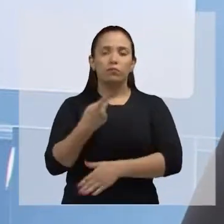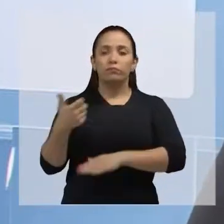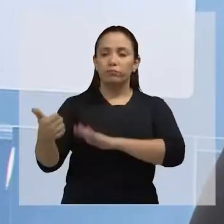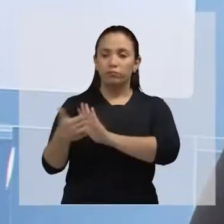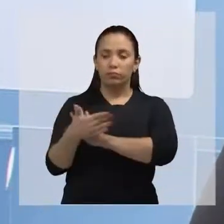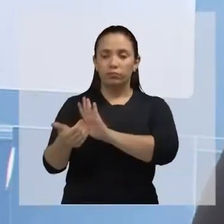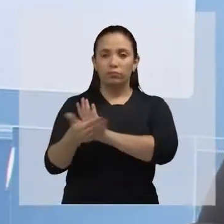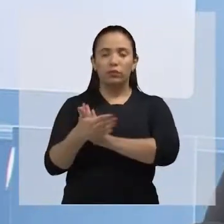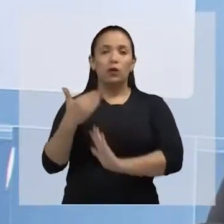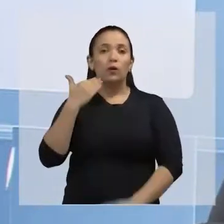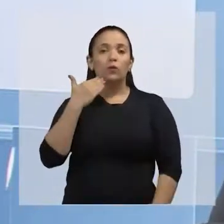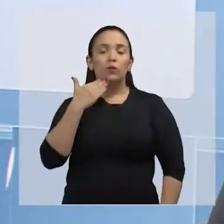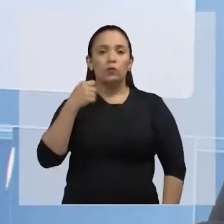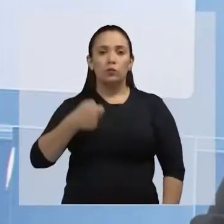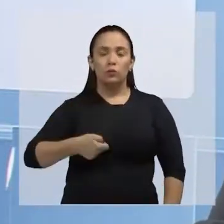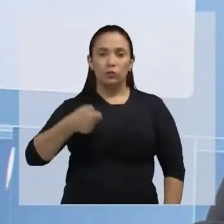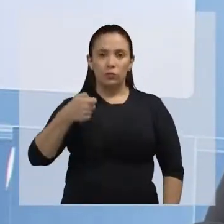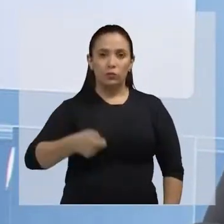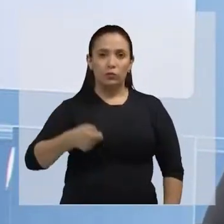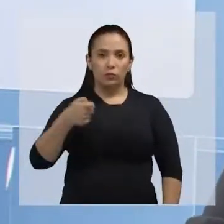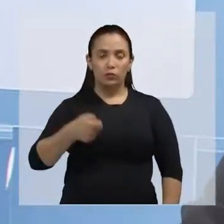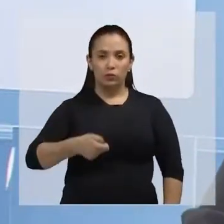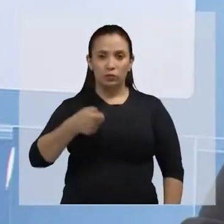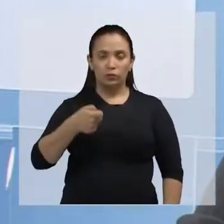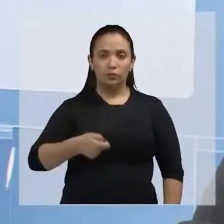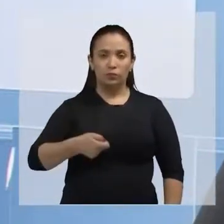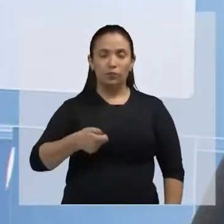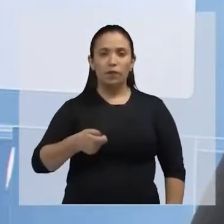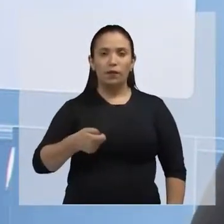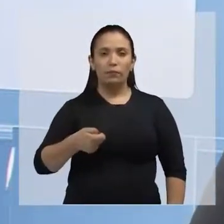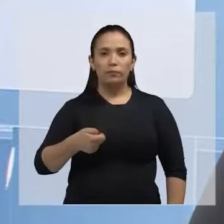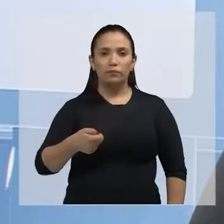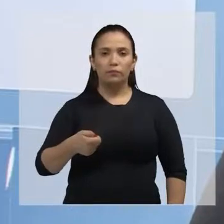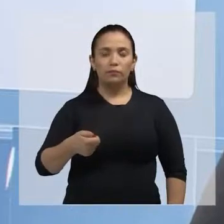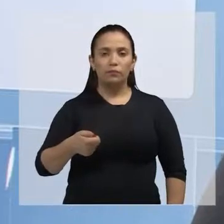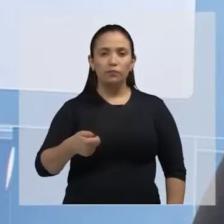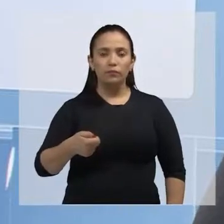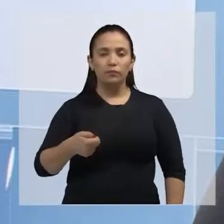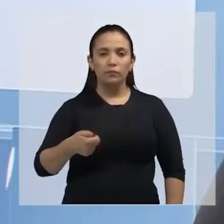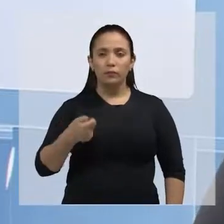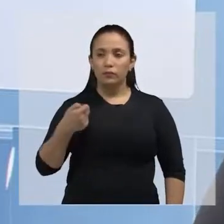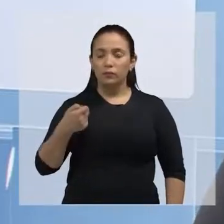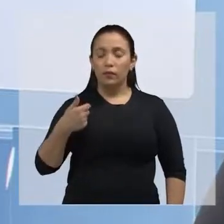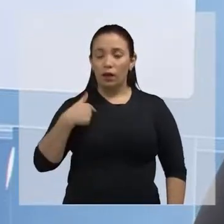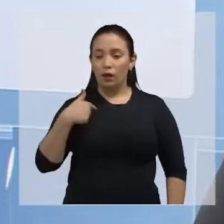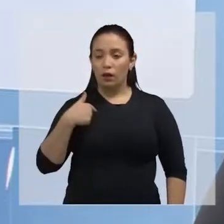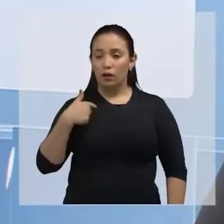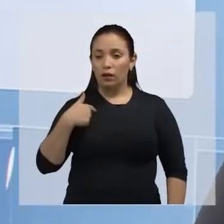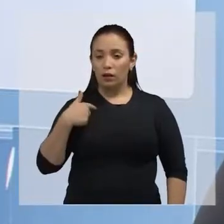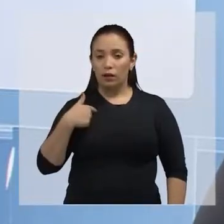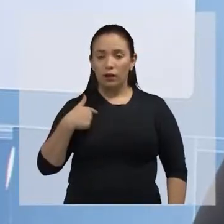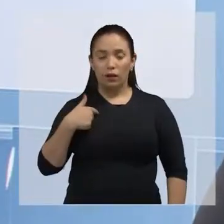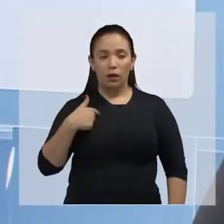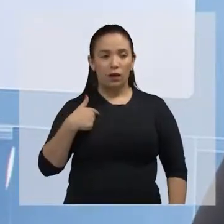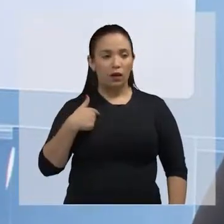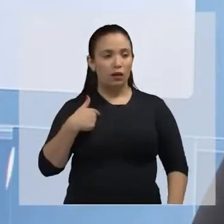Um juiz, ele é onipotente com a toga dele, e ele é o mesmo cara que pode lhe